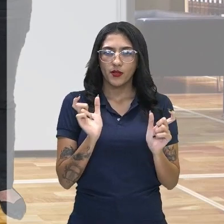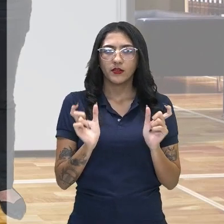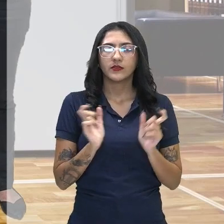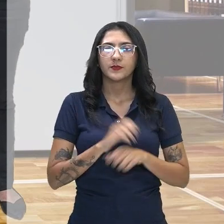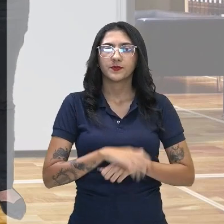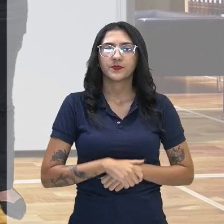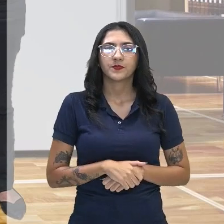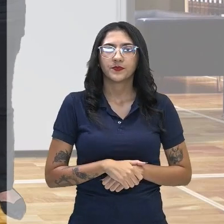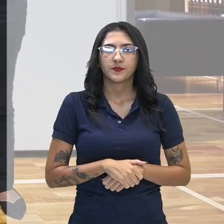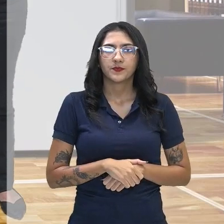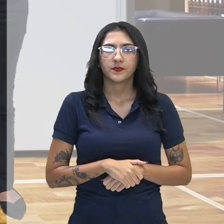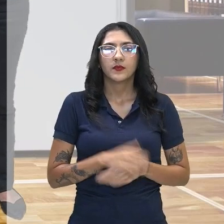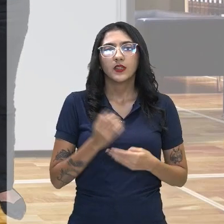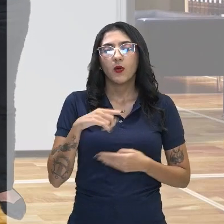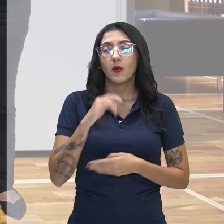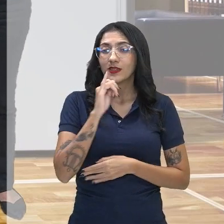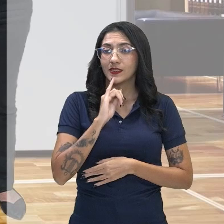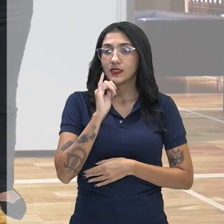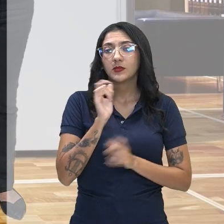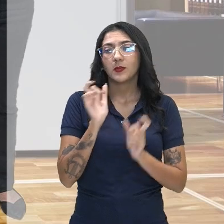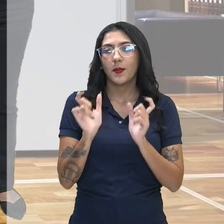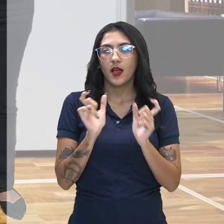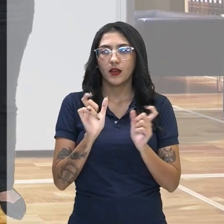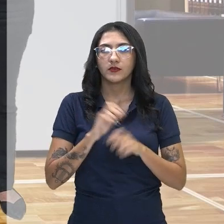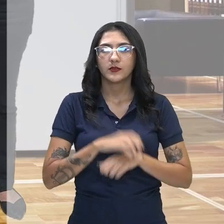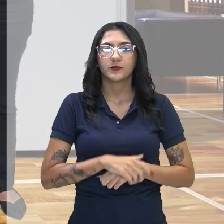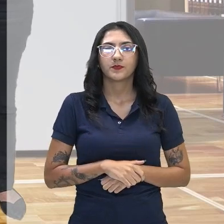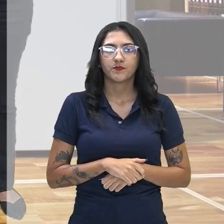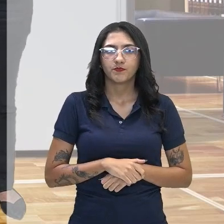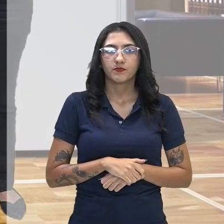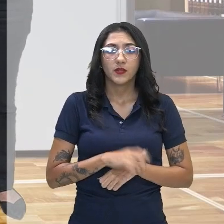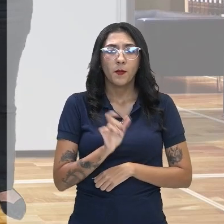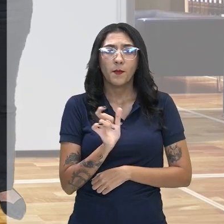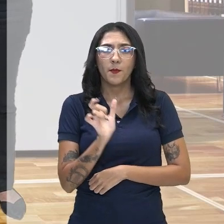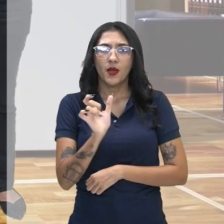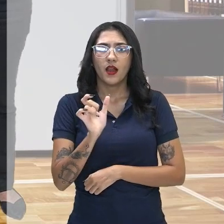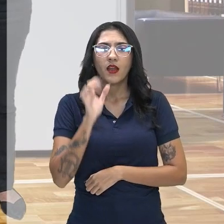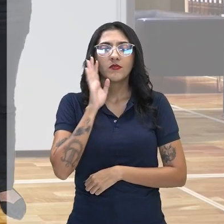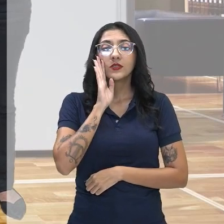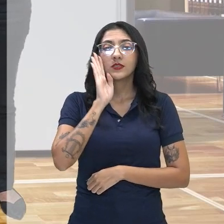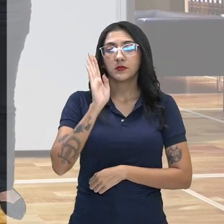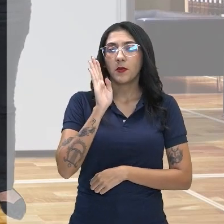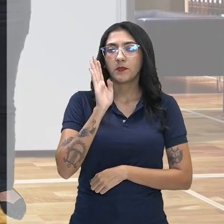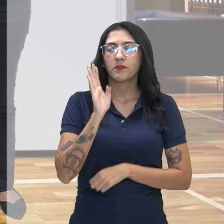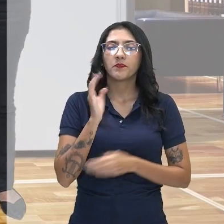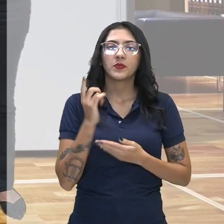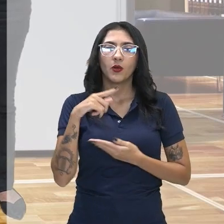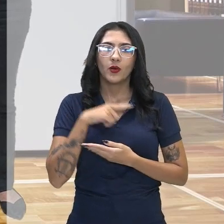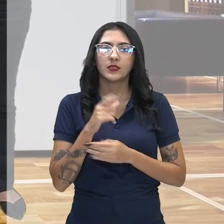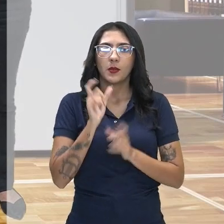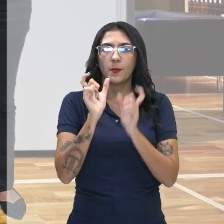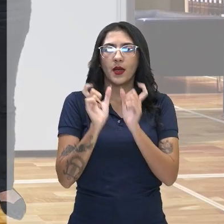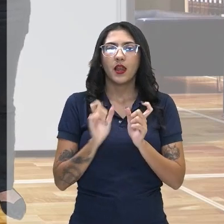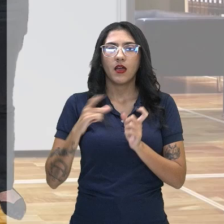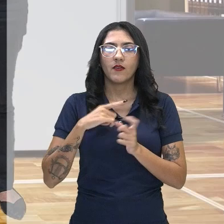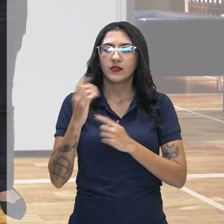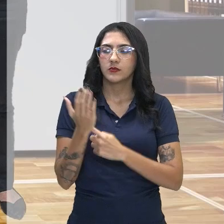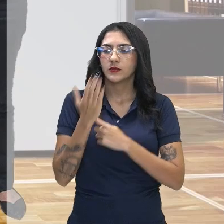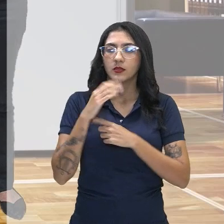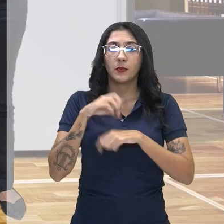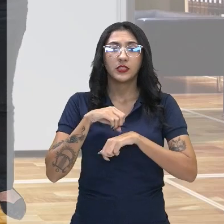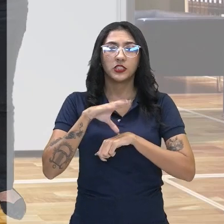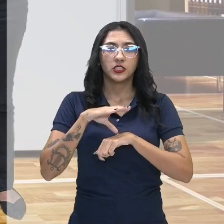Certo? Então, é um exemplo de palavra cognata. Palavra-chave são aquelas palavras que nos dão a dica sobre o que